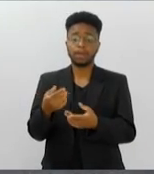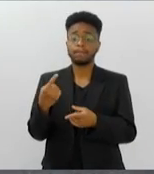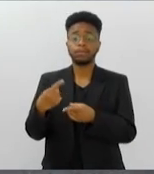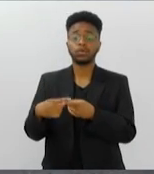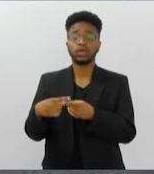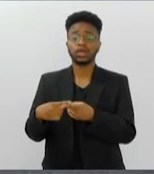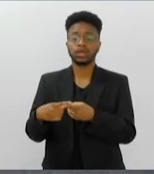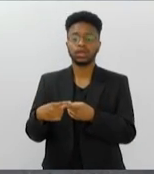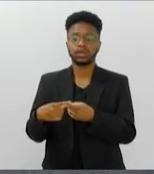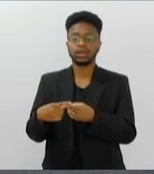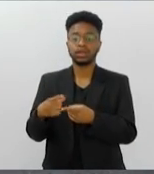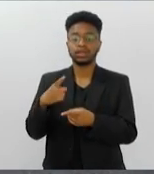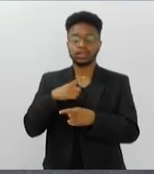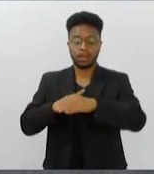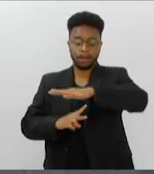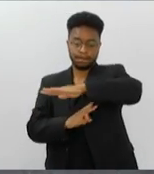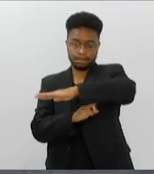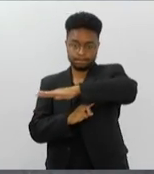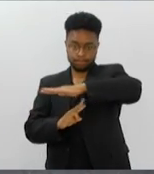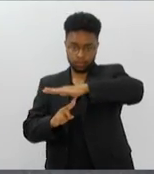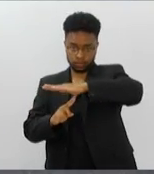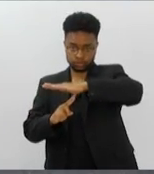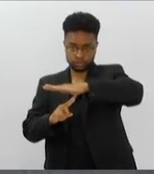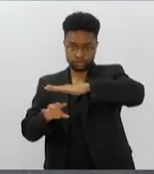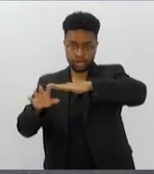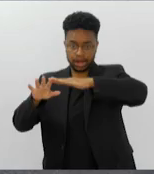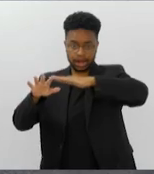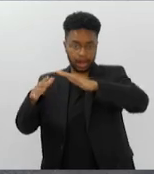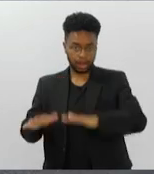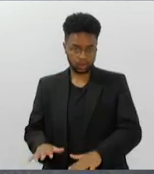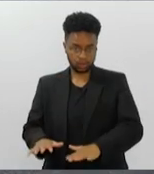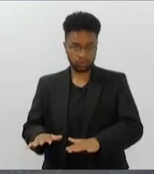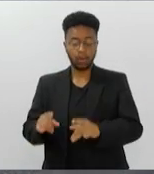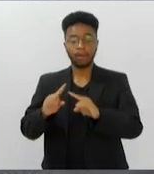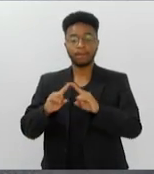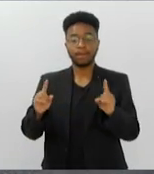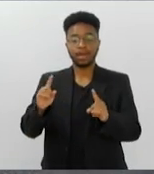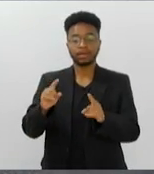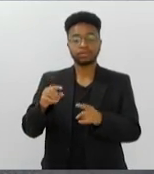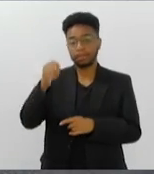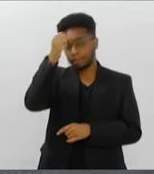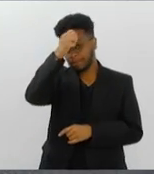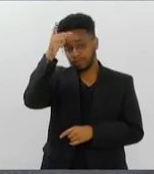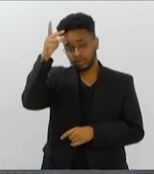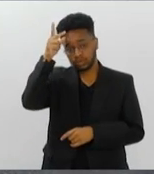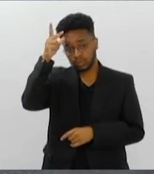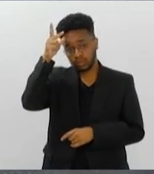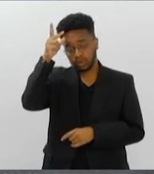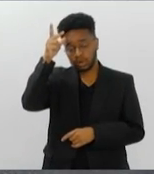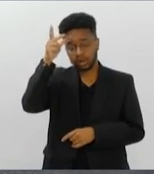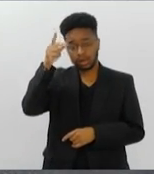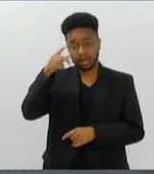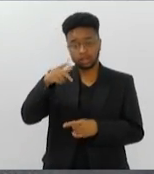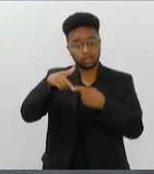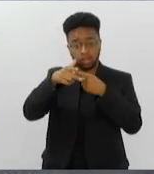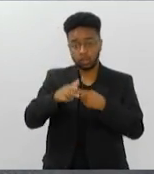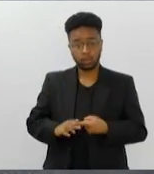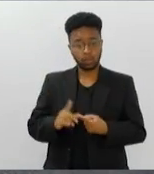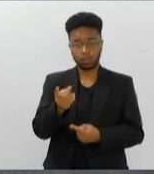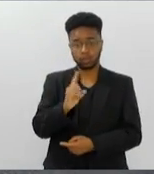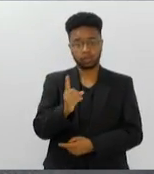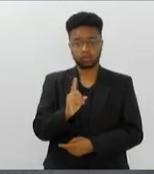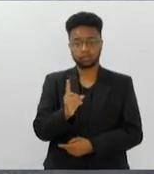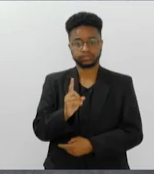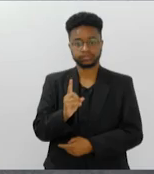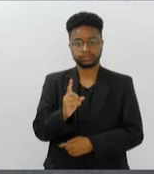porque tinha uma ponte que caiu e a prefeitura não teve capacidade de